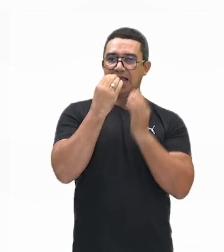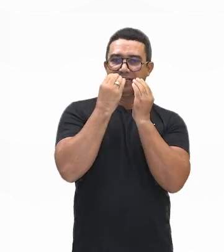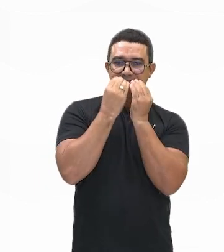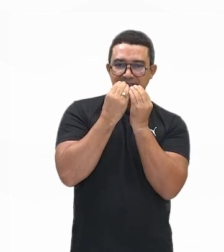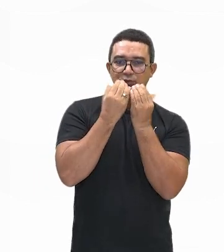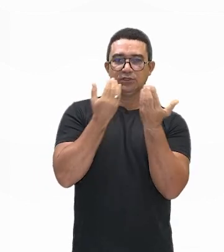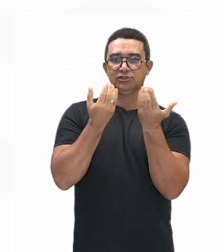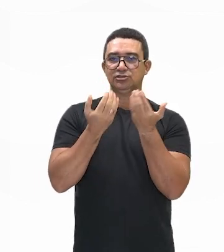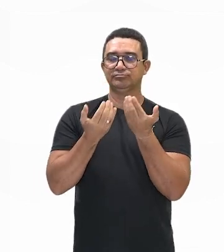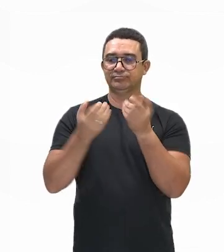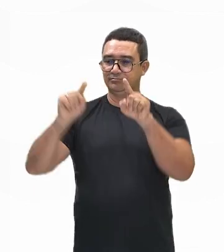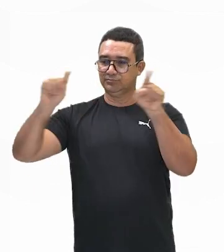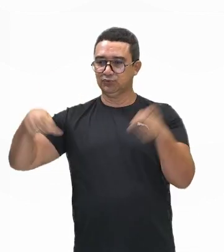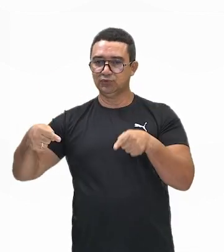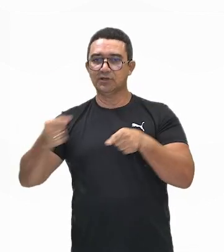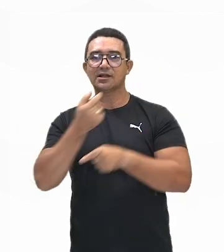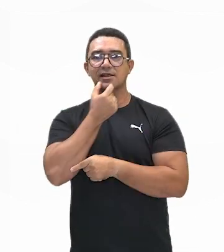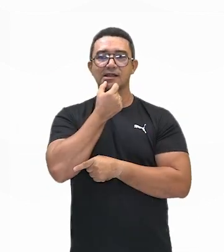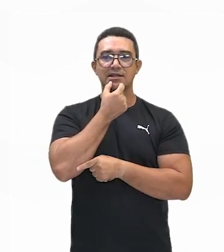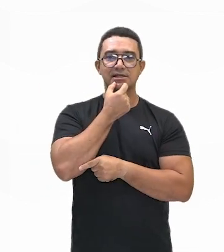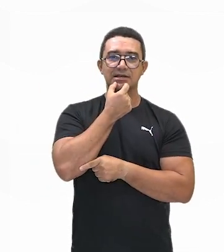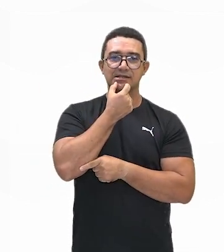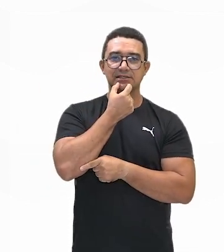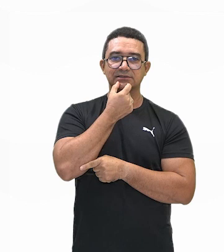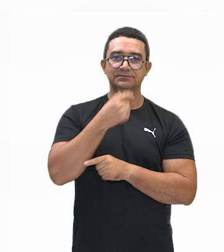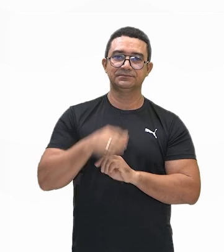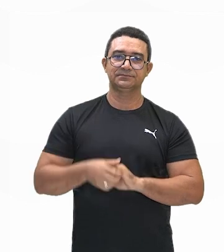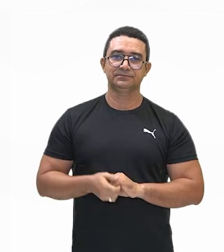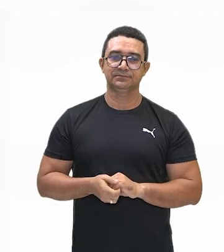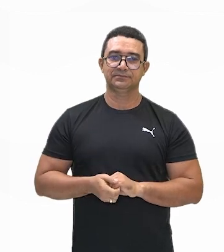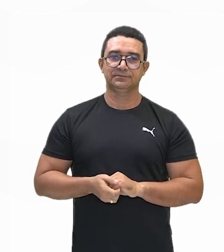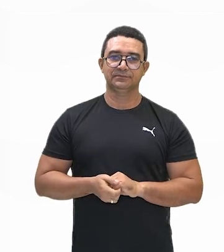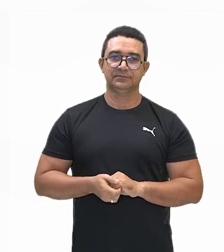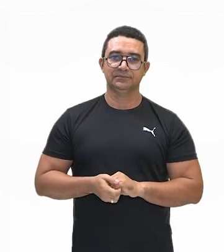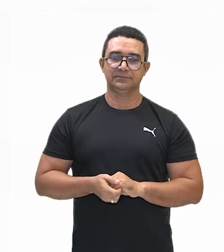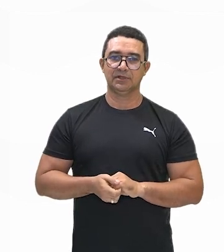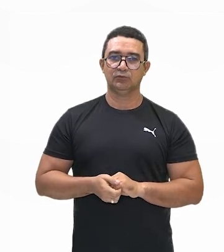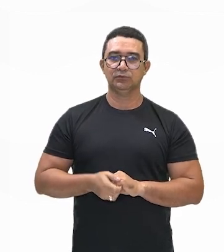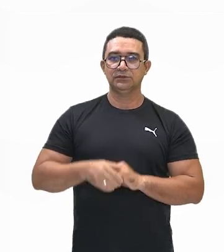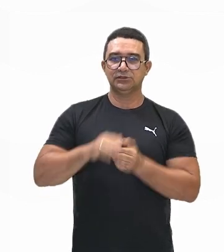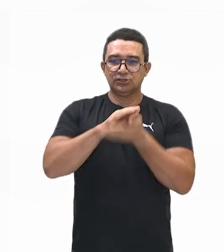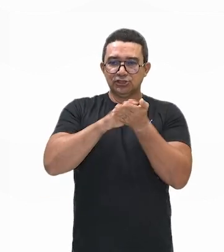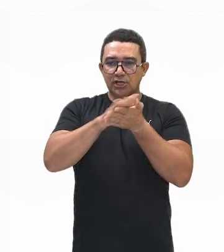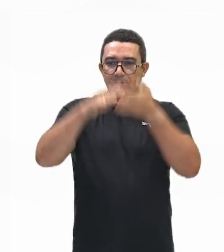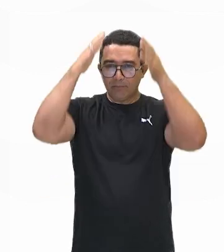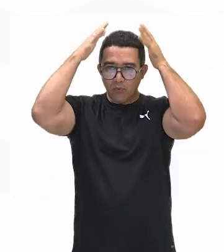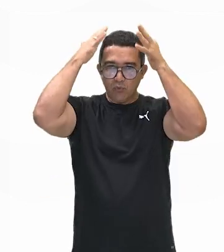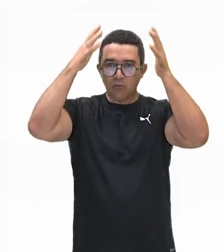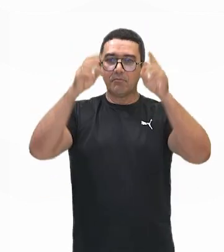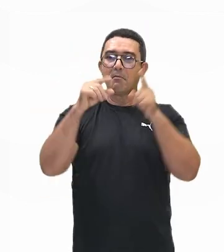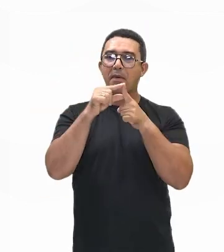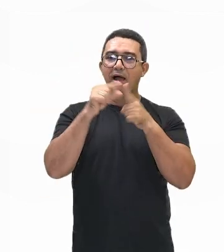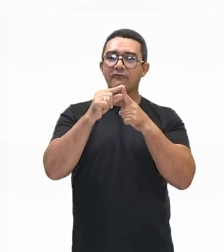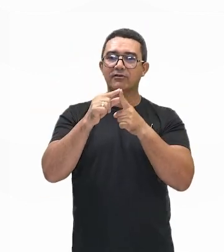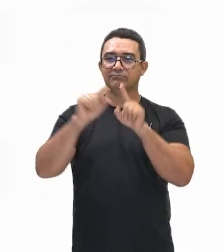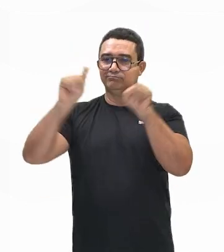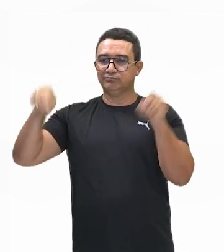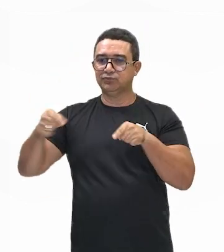que vem também da palavra em inglês sweater, sofreu alteração. Shampoo, também, né, uma palavra que sofreu